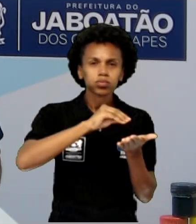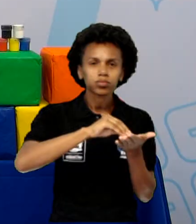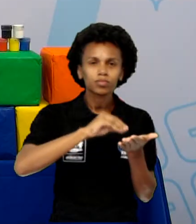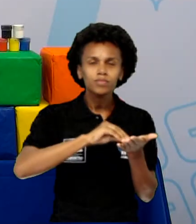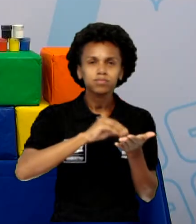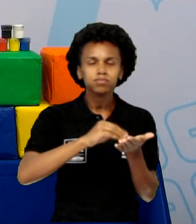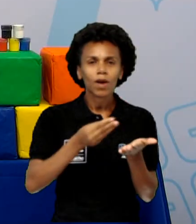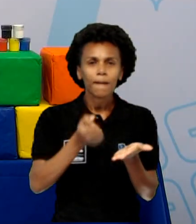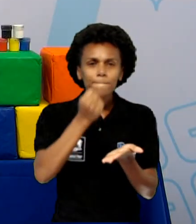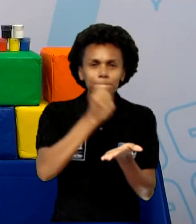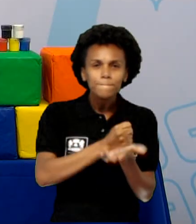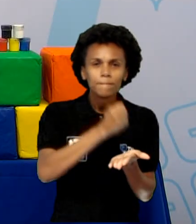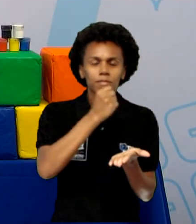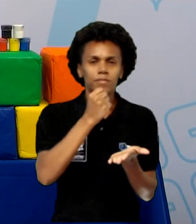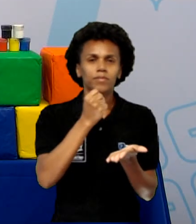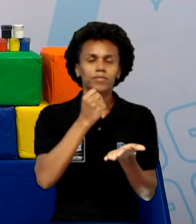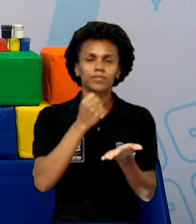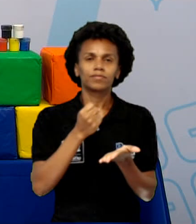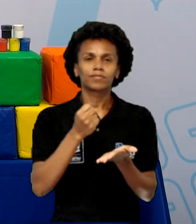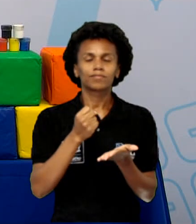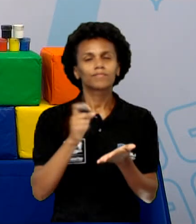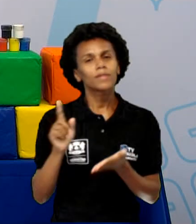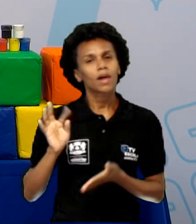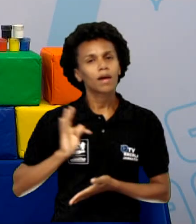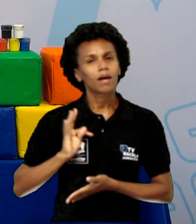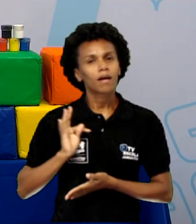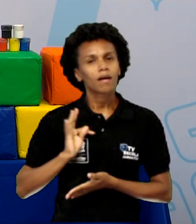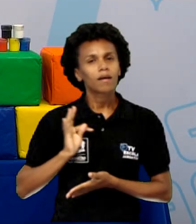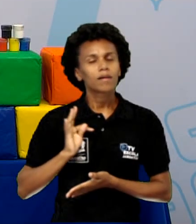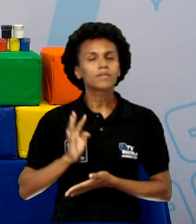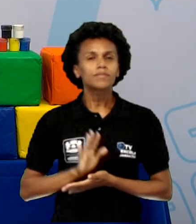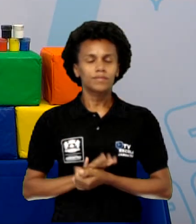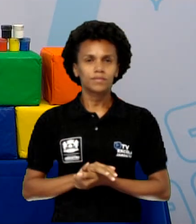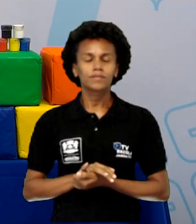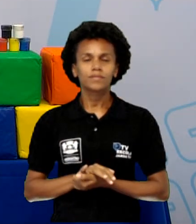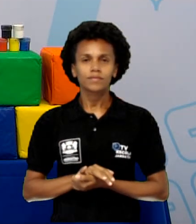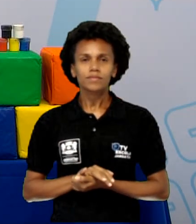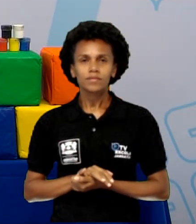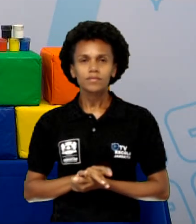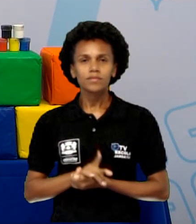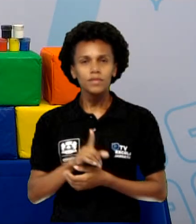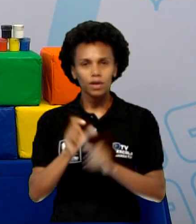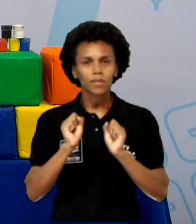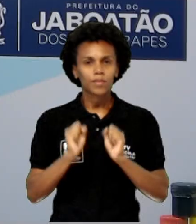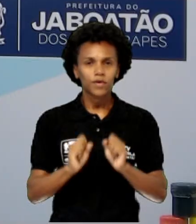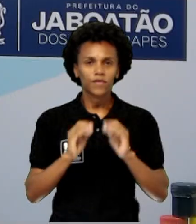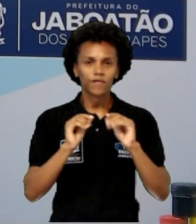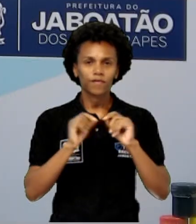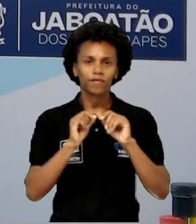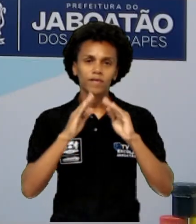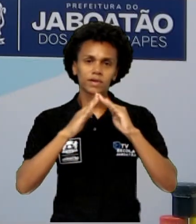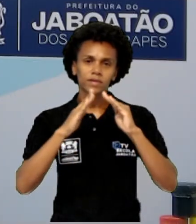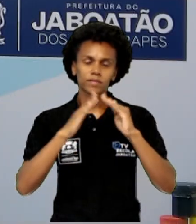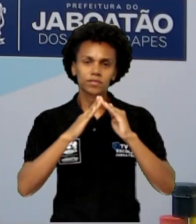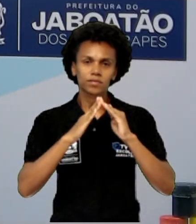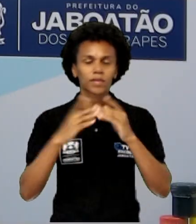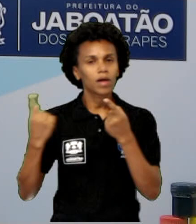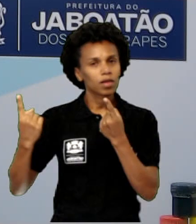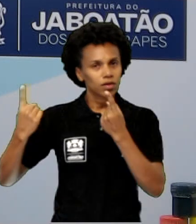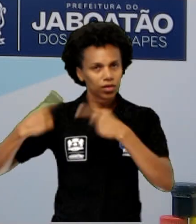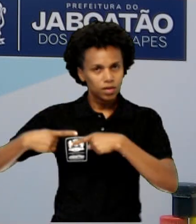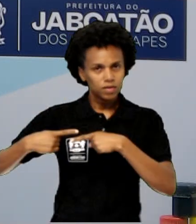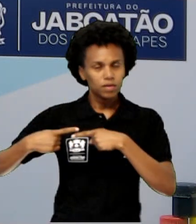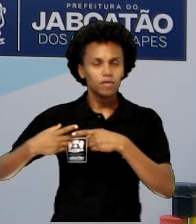gente chama da técnica de gravura, tá bom? Então vocês vão poder fazer em casa. Então esse é o desafio que eu deixo para vocês hoje. Guardem aí um